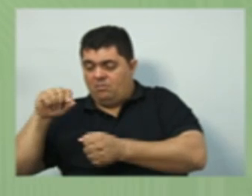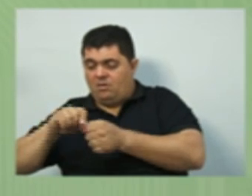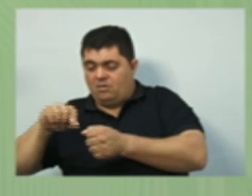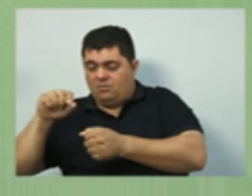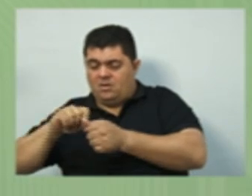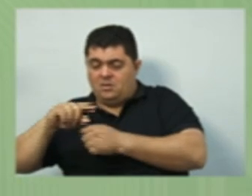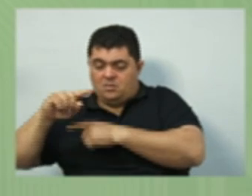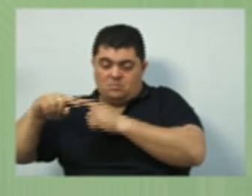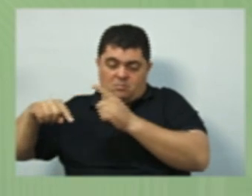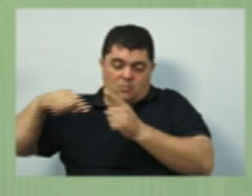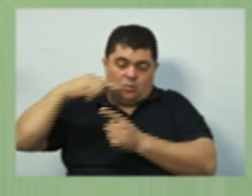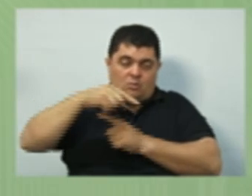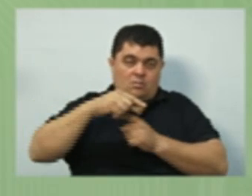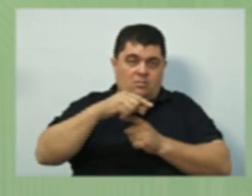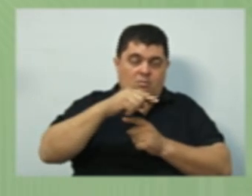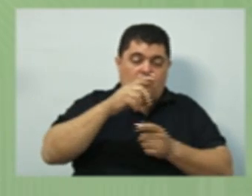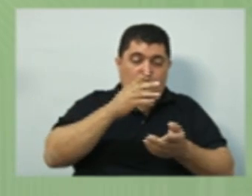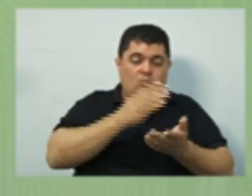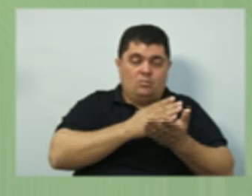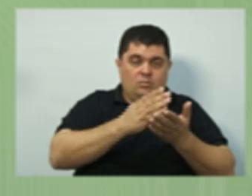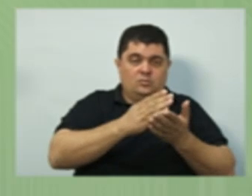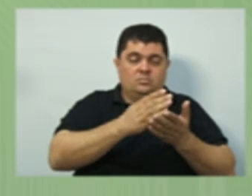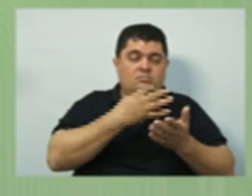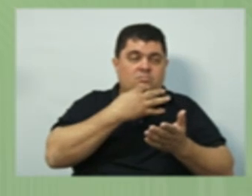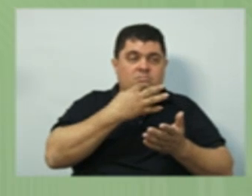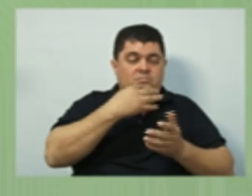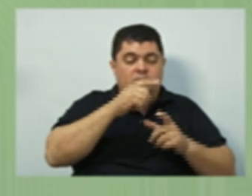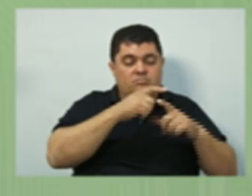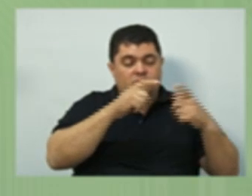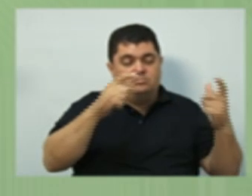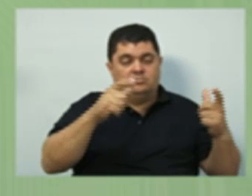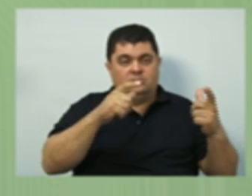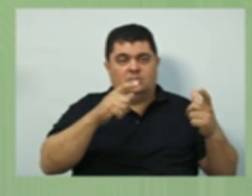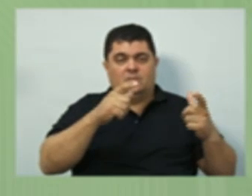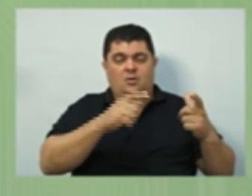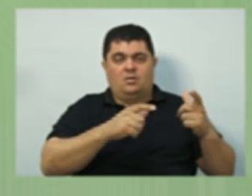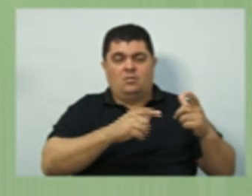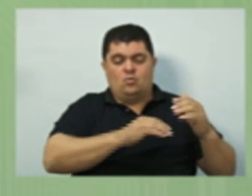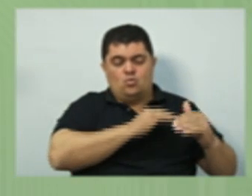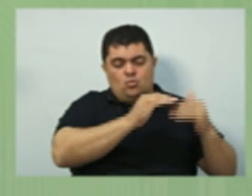Voltando-se para a ideia do evolucionismo,